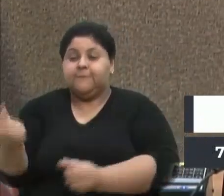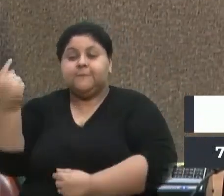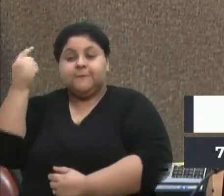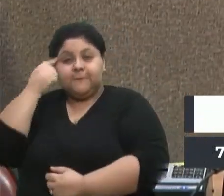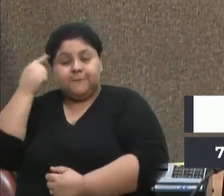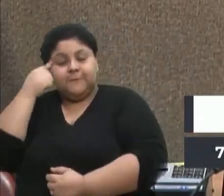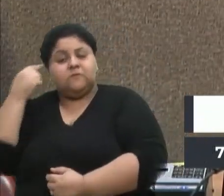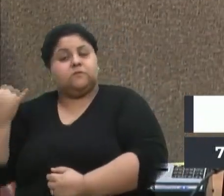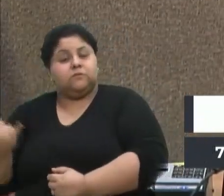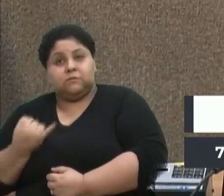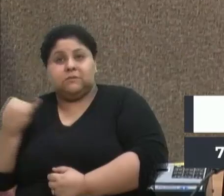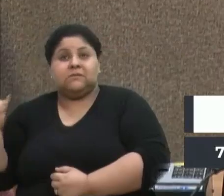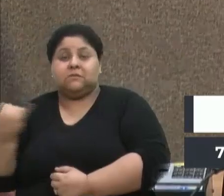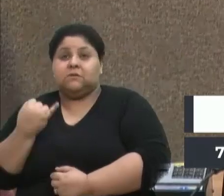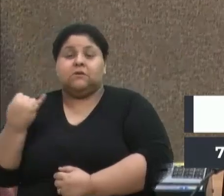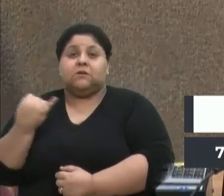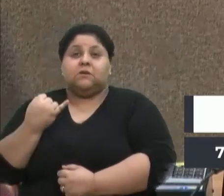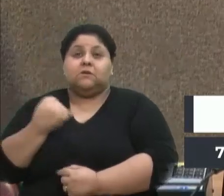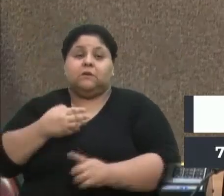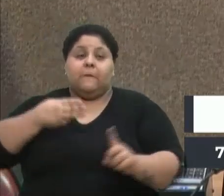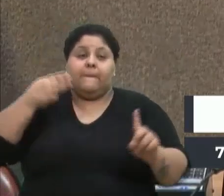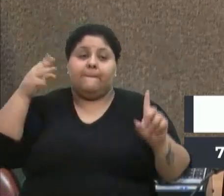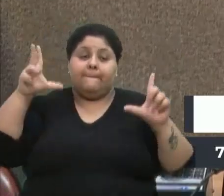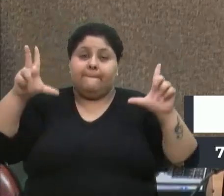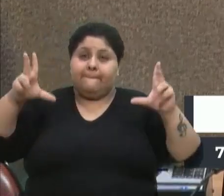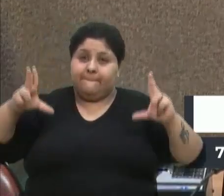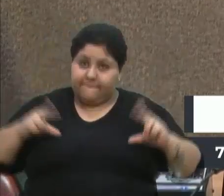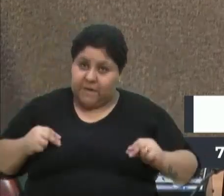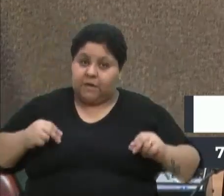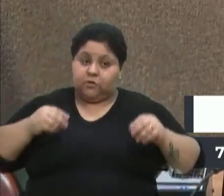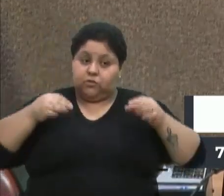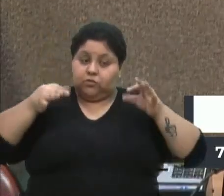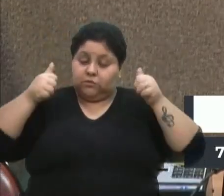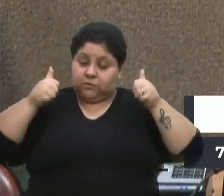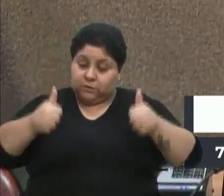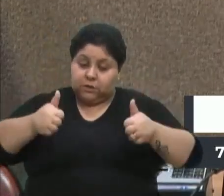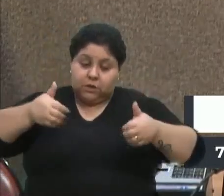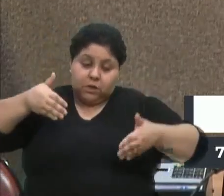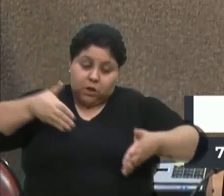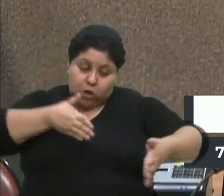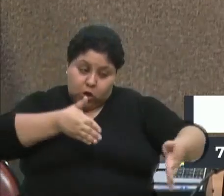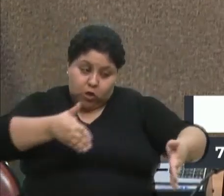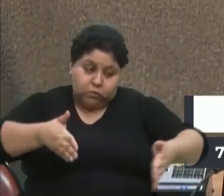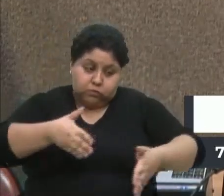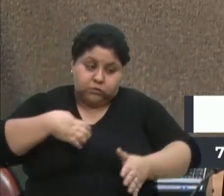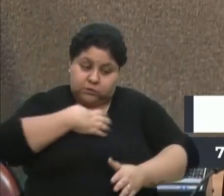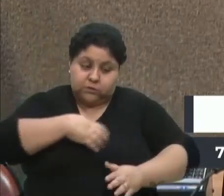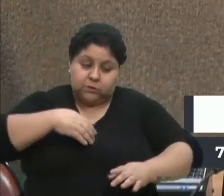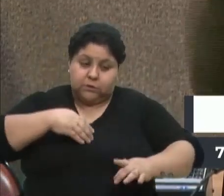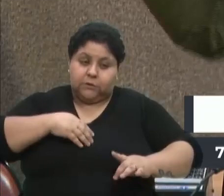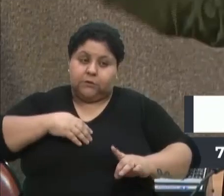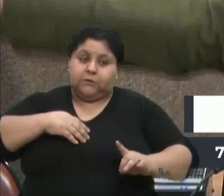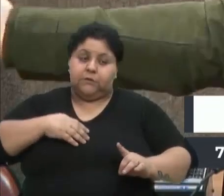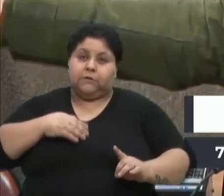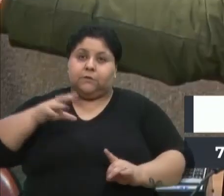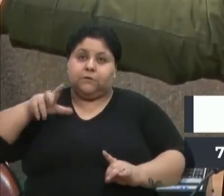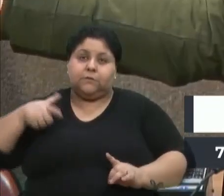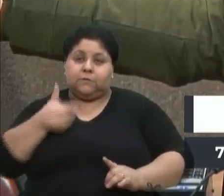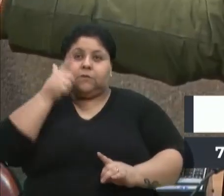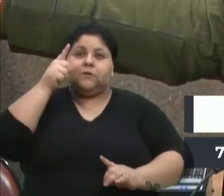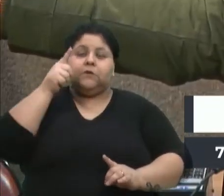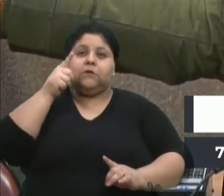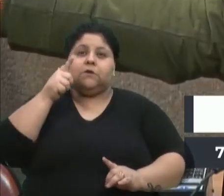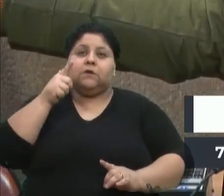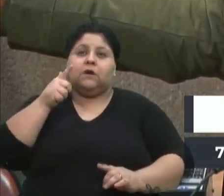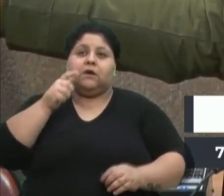são importantes, de mérito efetivamente, e que a gente pode buscar formas de viabilizar. E a gente tem que ser parceiro do